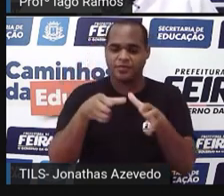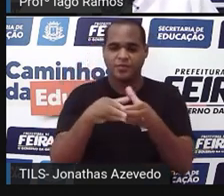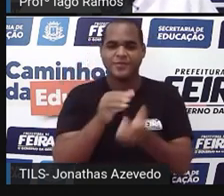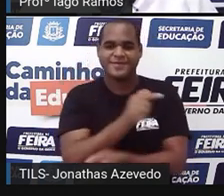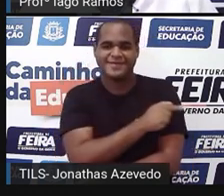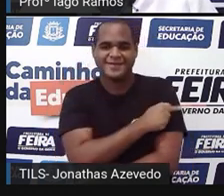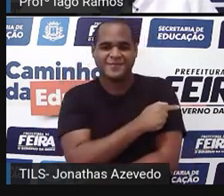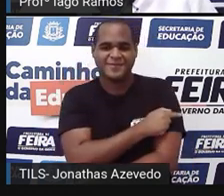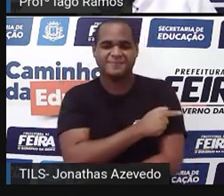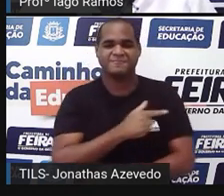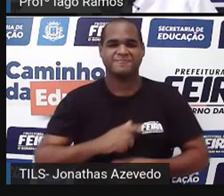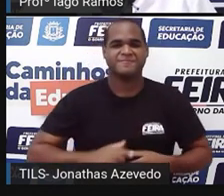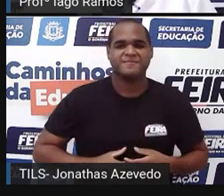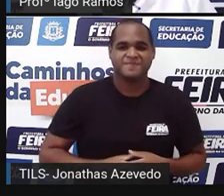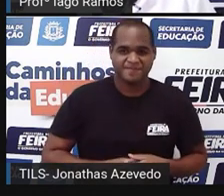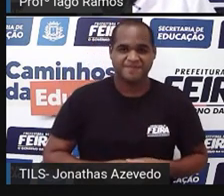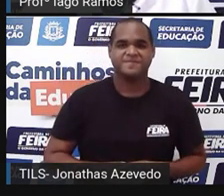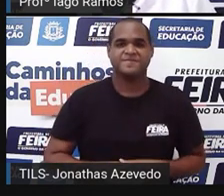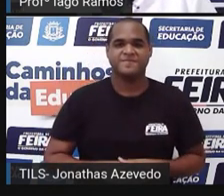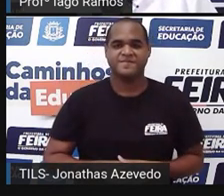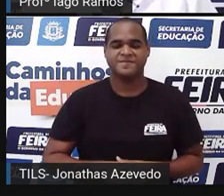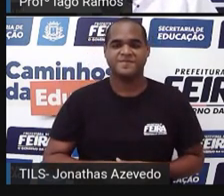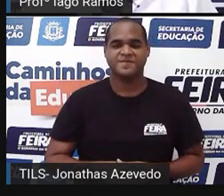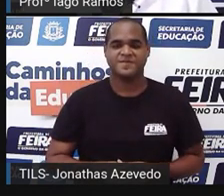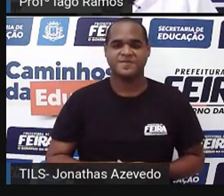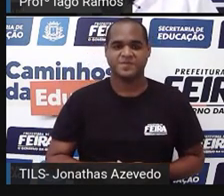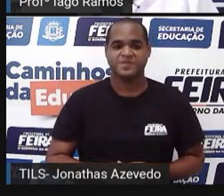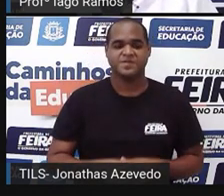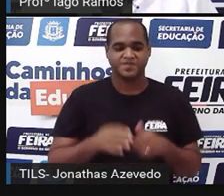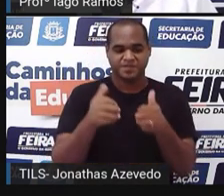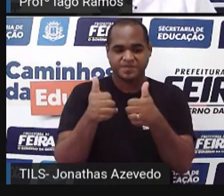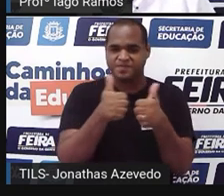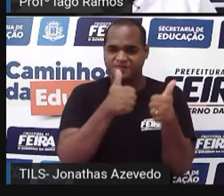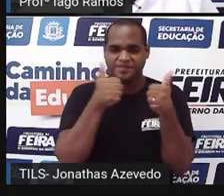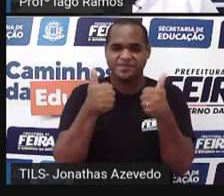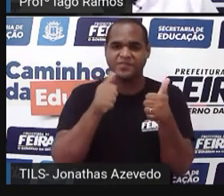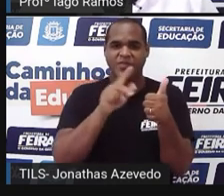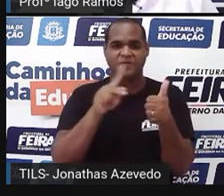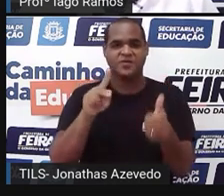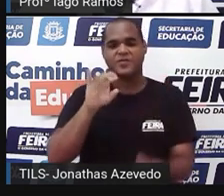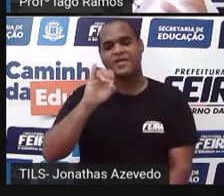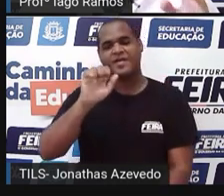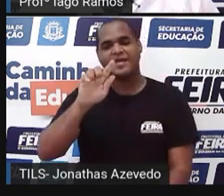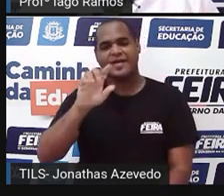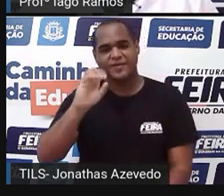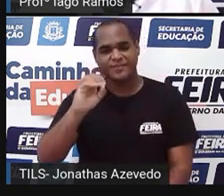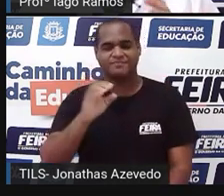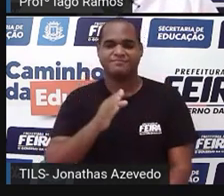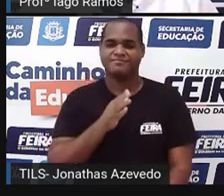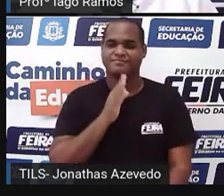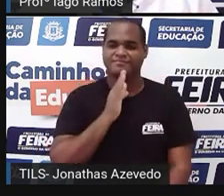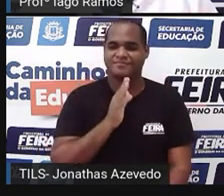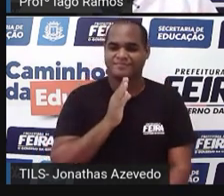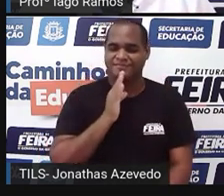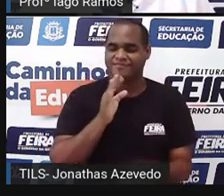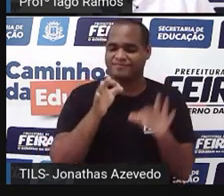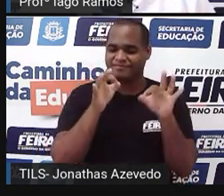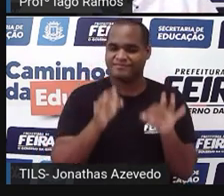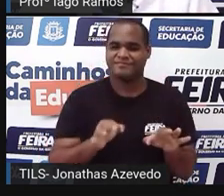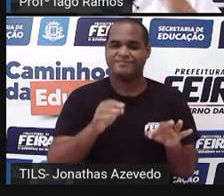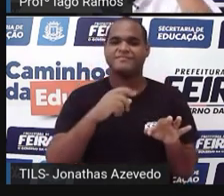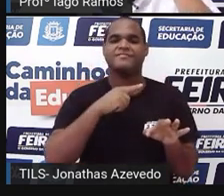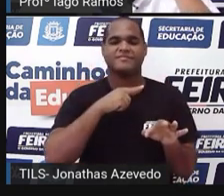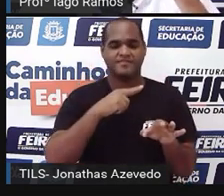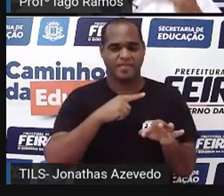minhas de 7º ano tá bom belezinha Eu sou professor Iago Ramos Com certeza você já deve me